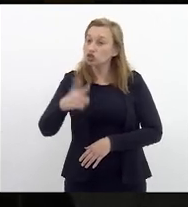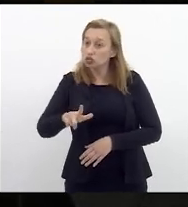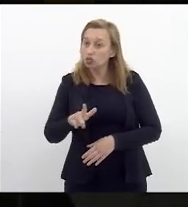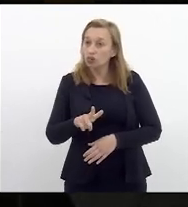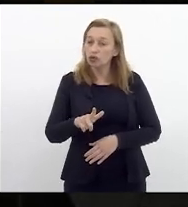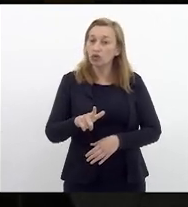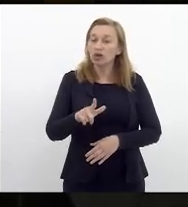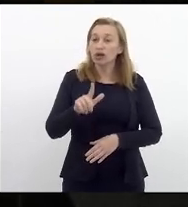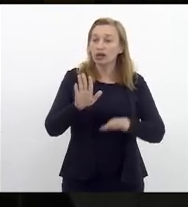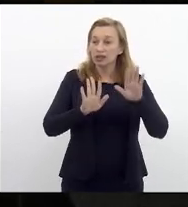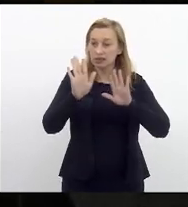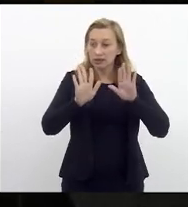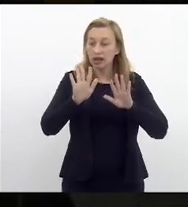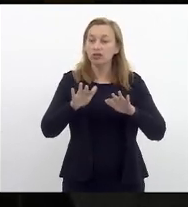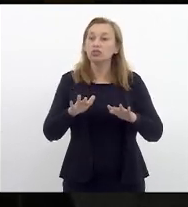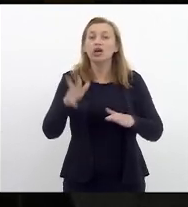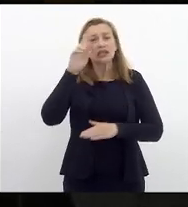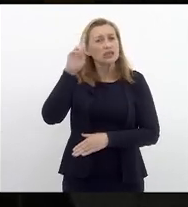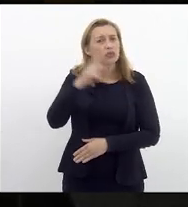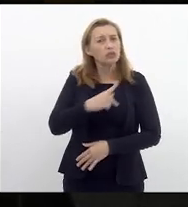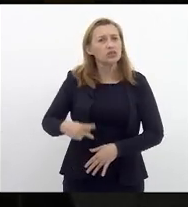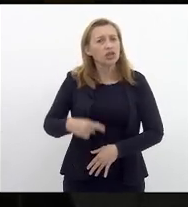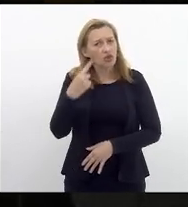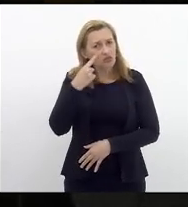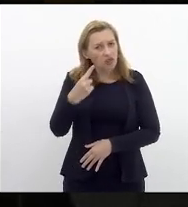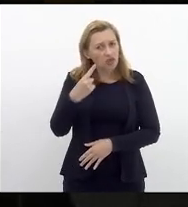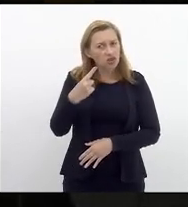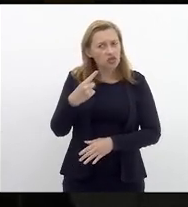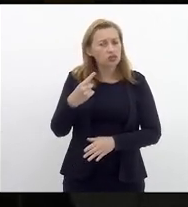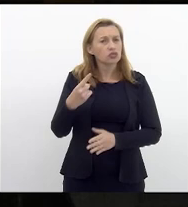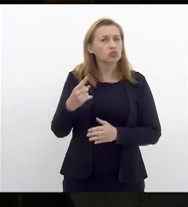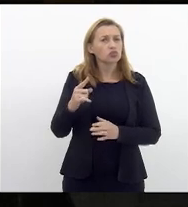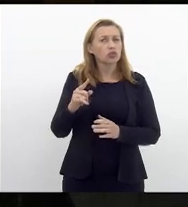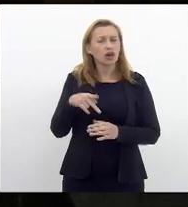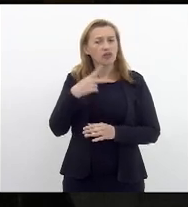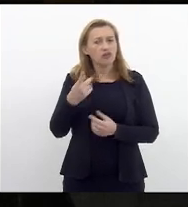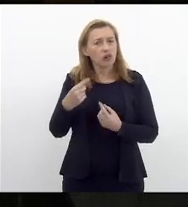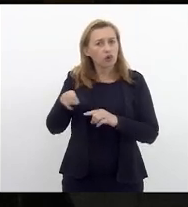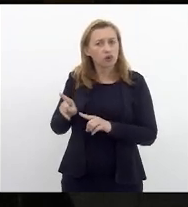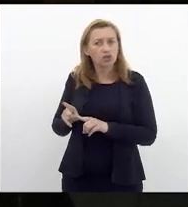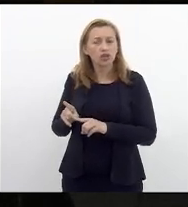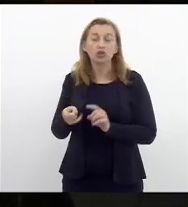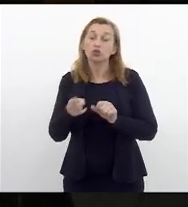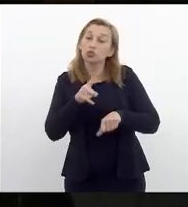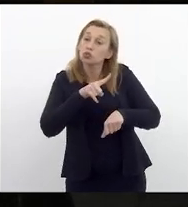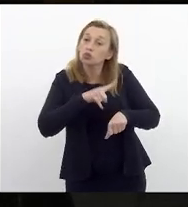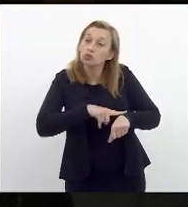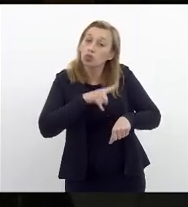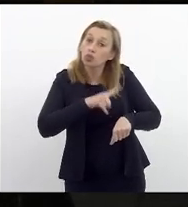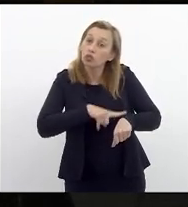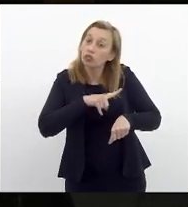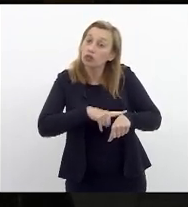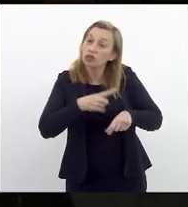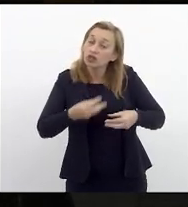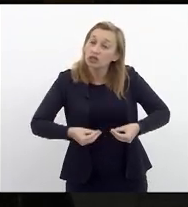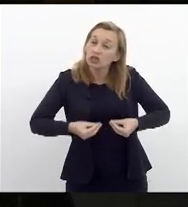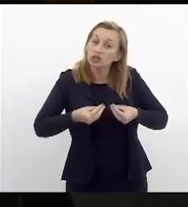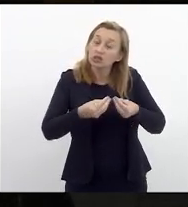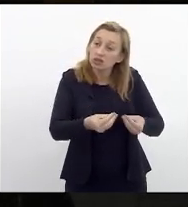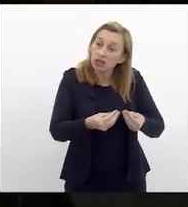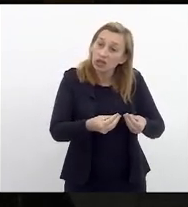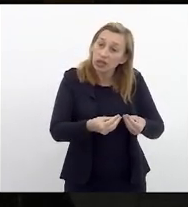licitado. Senhor presidente, veja a contradição. No momento que se entrega a